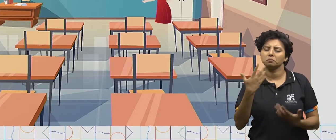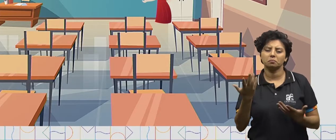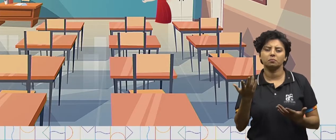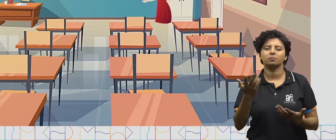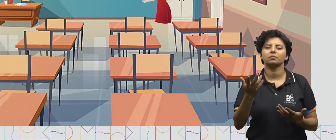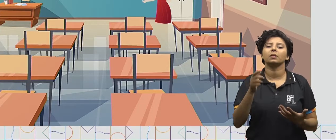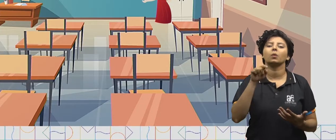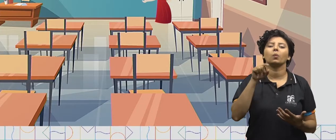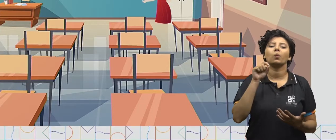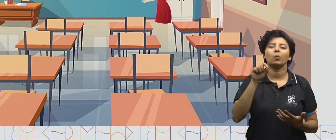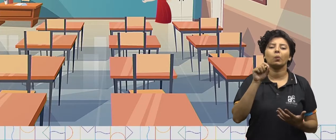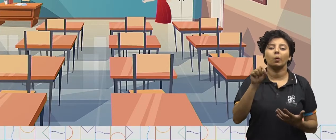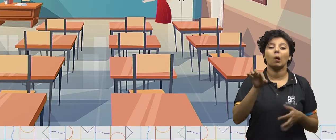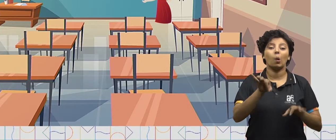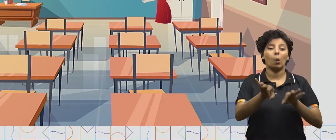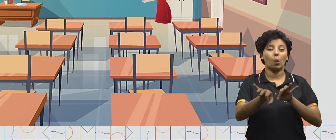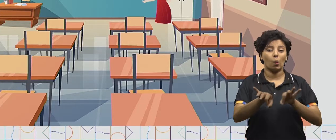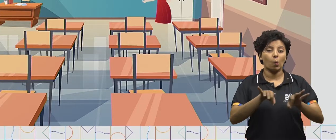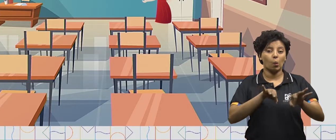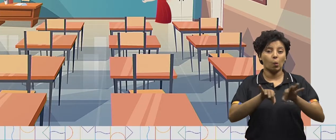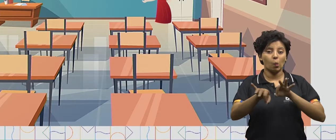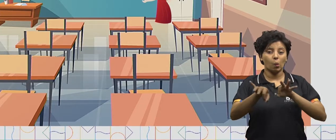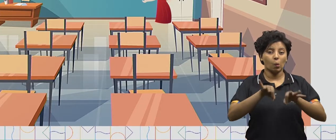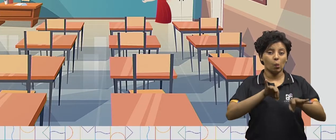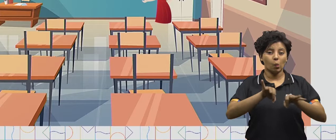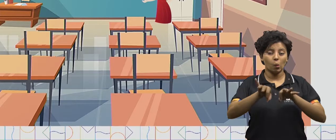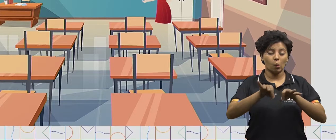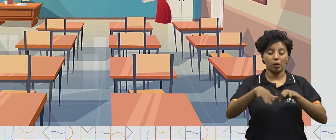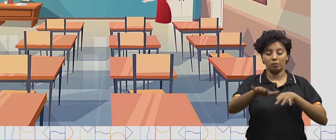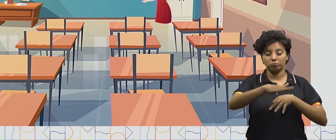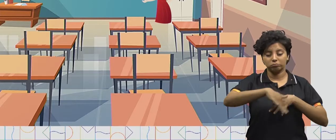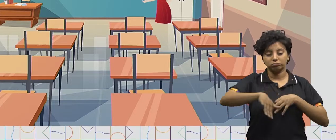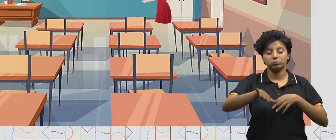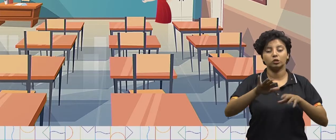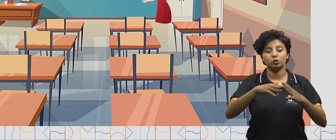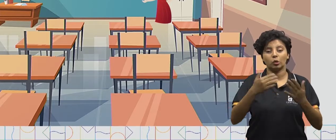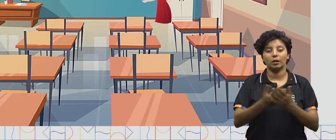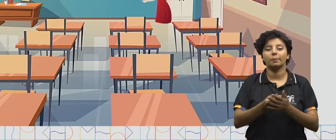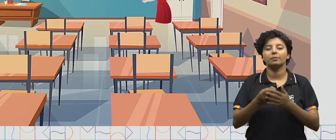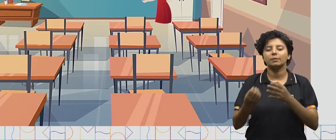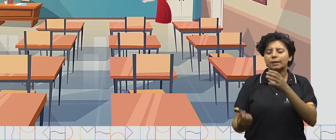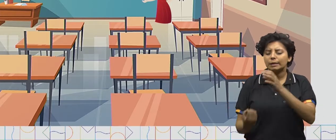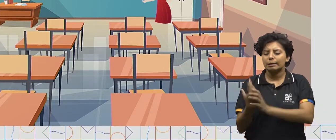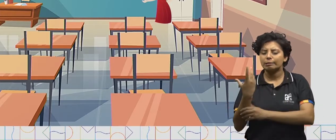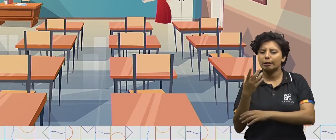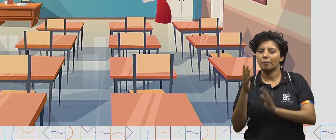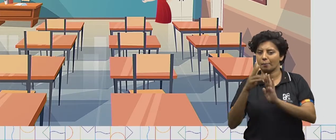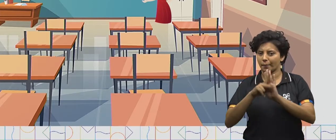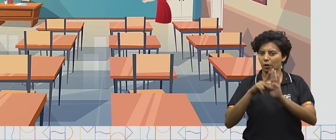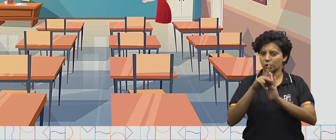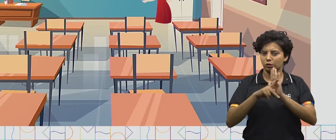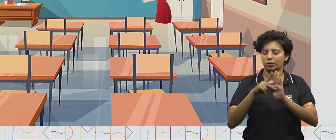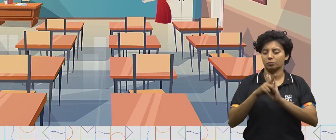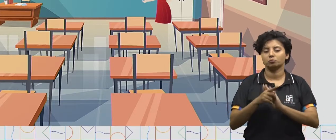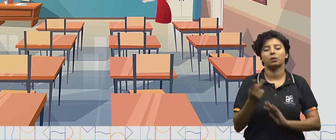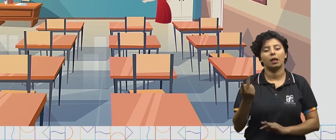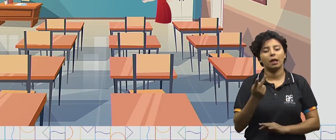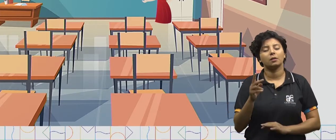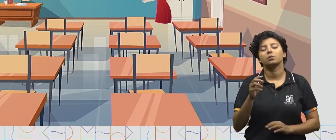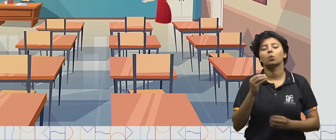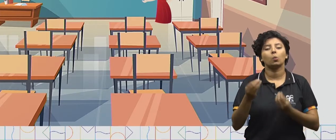pedagogo tem a função de organizar o ambiente escolar e elaborar projetos. Ele atua ou ela